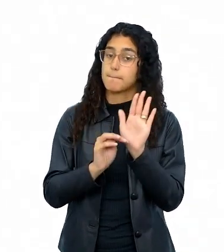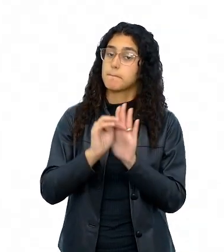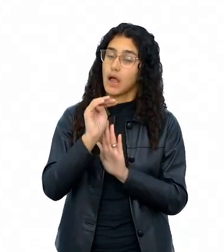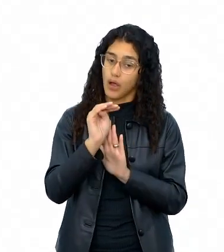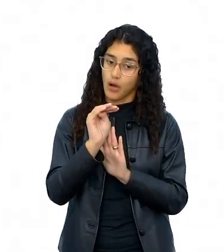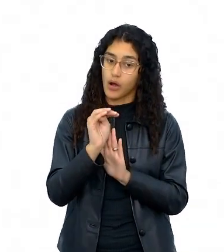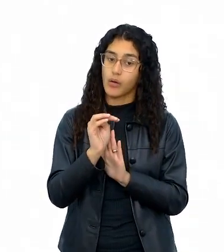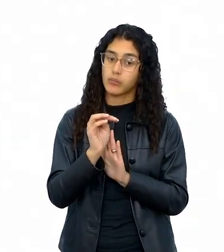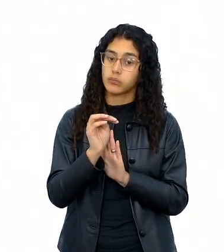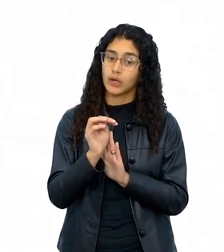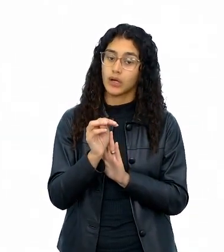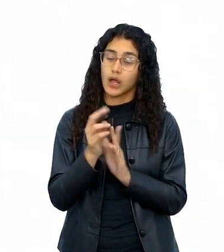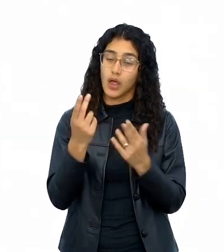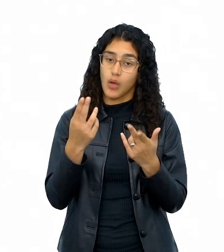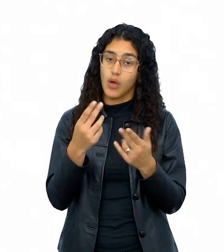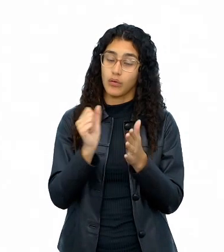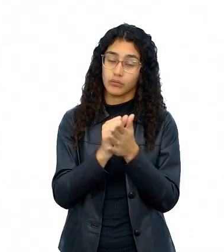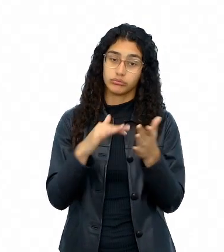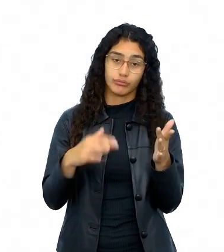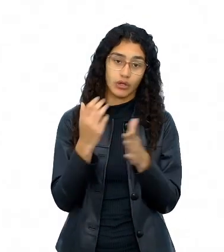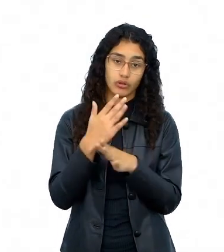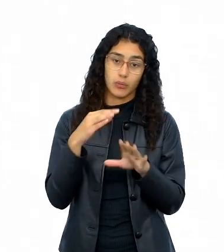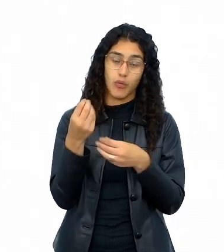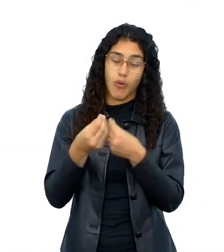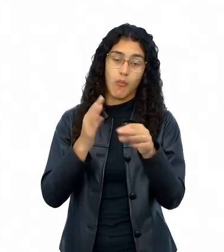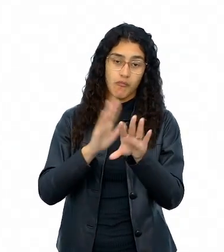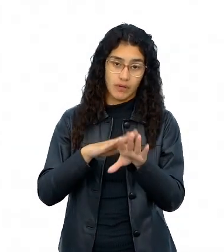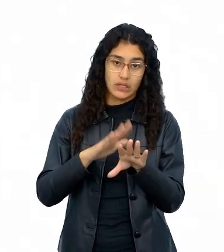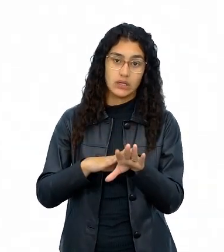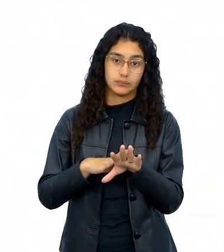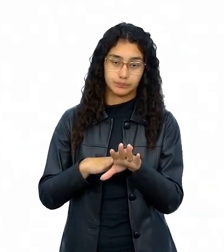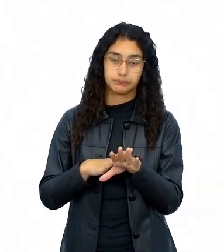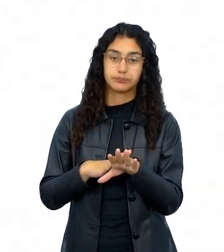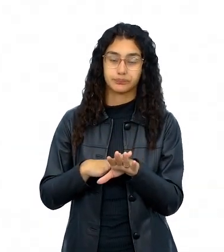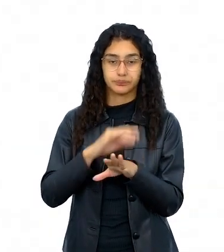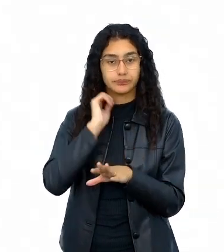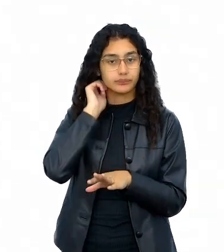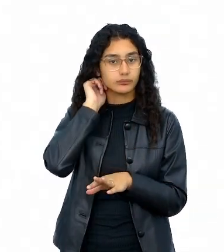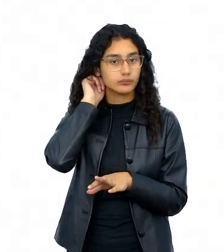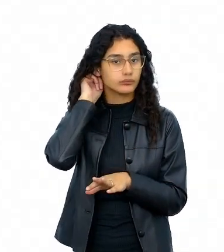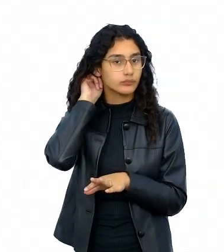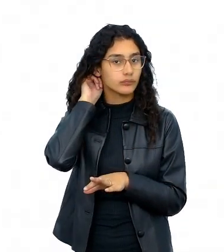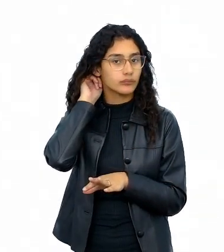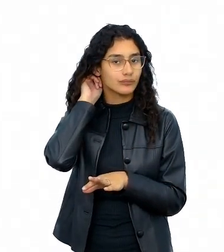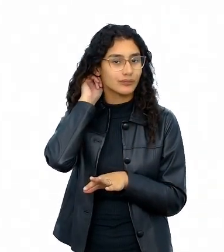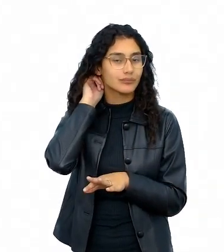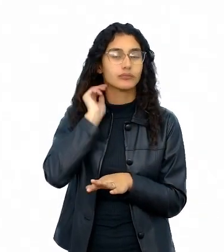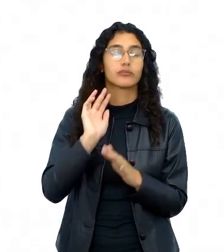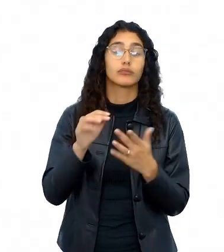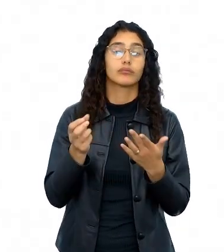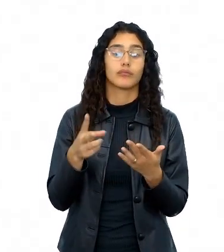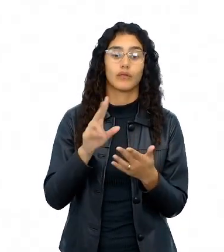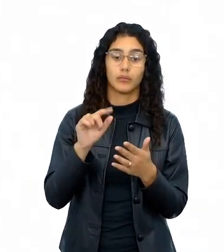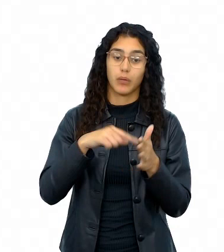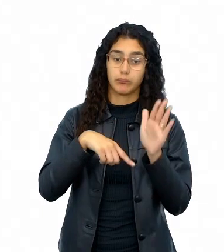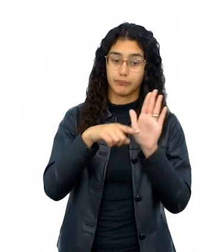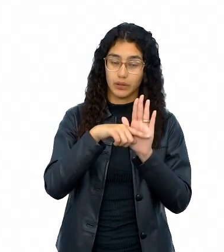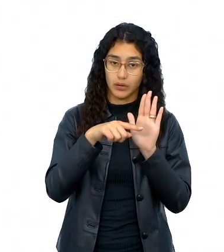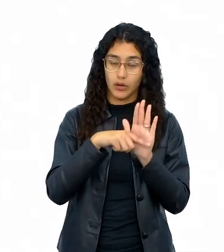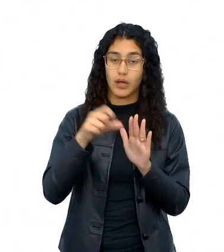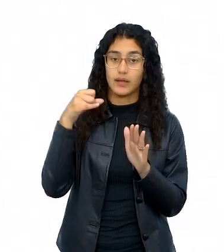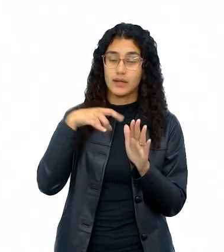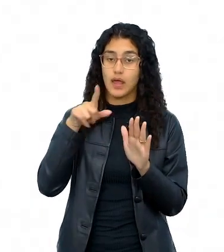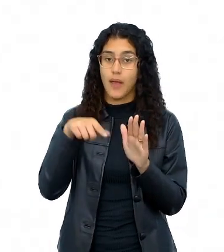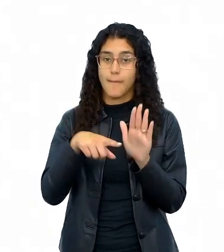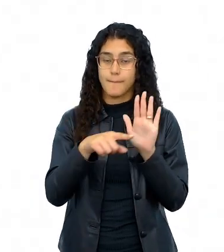a concavidade é para cima, acabou a atividade, porque como que o foguete vai virar ao contrário, né? Então, vamos para menor. Se